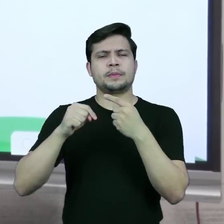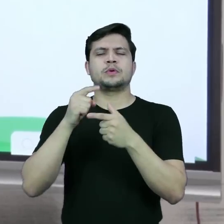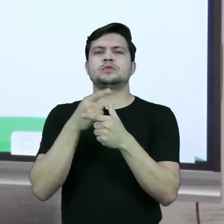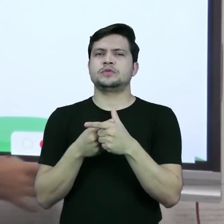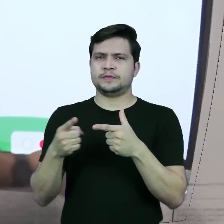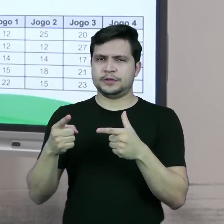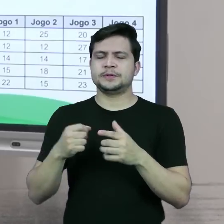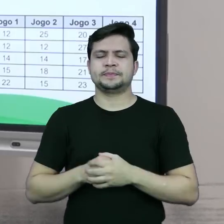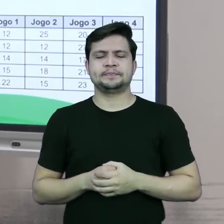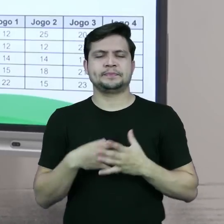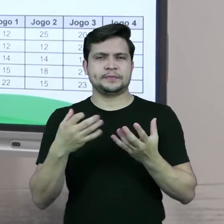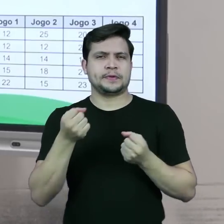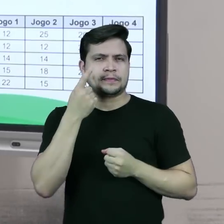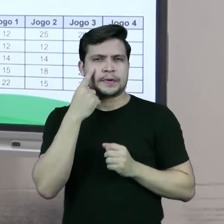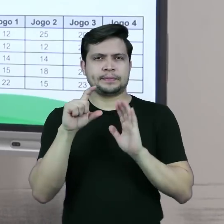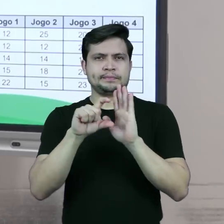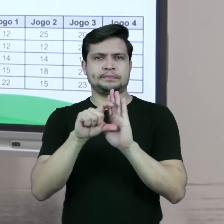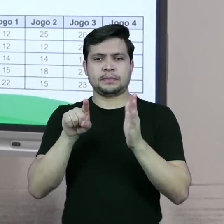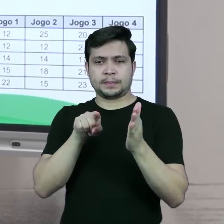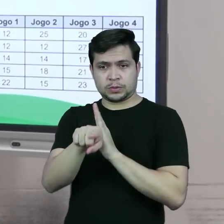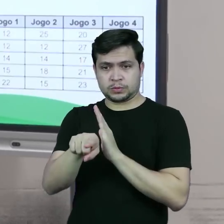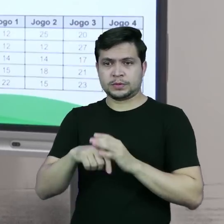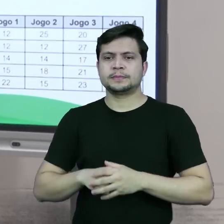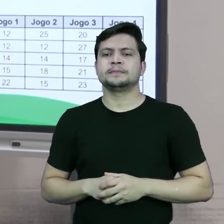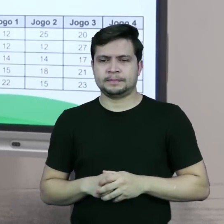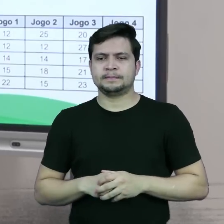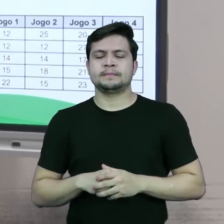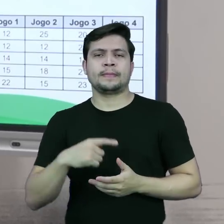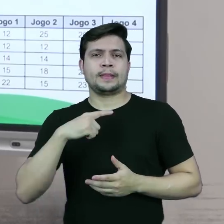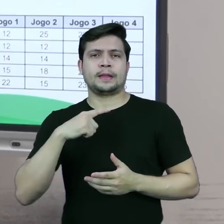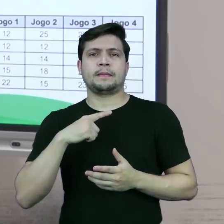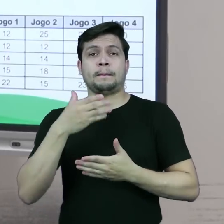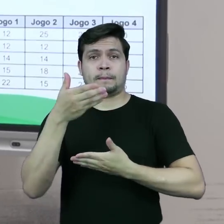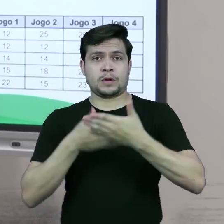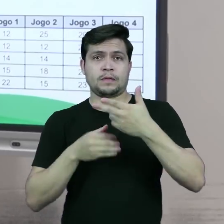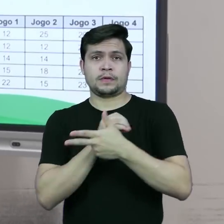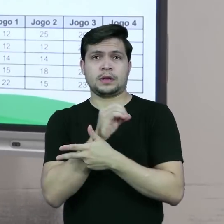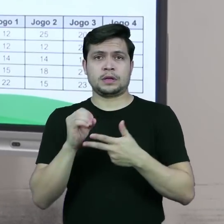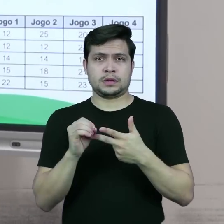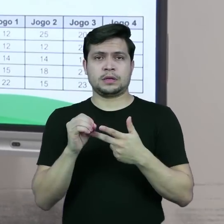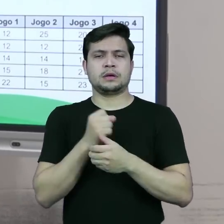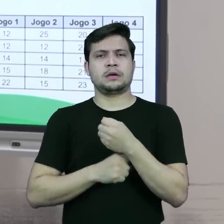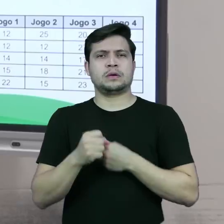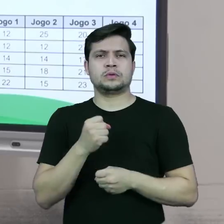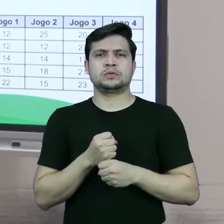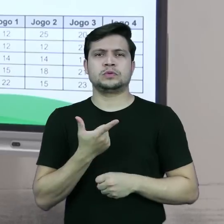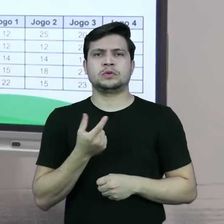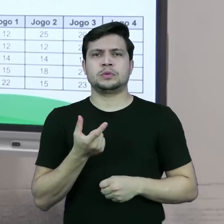6 mais 8, 14, 14 com 5, 19, 19 com 7, 26.